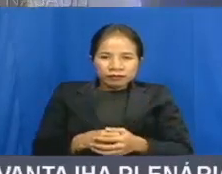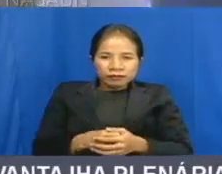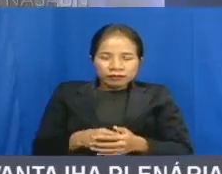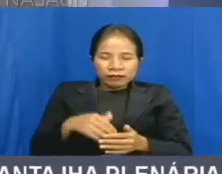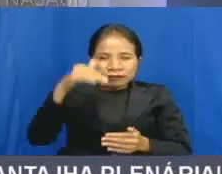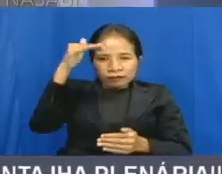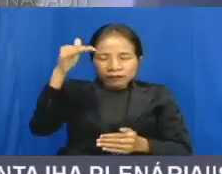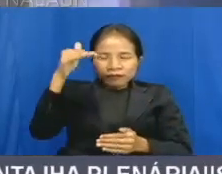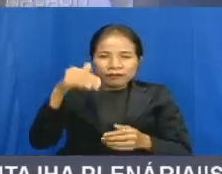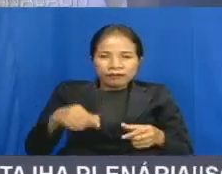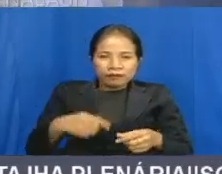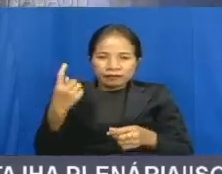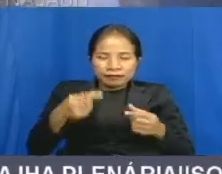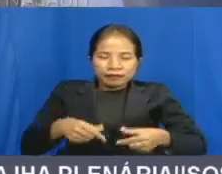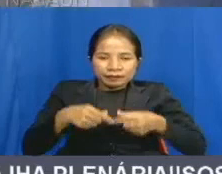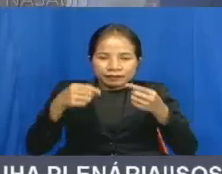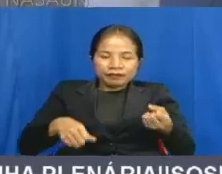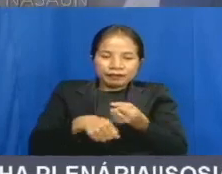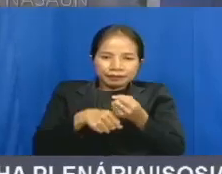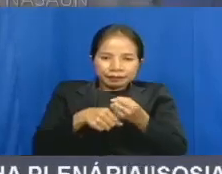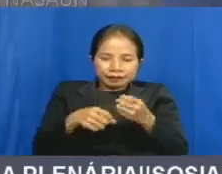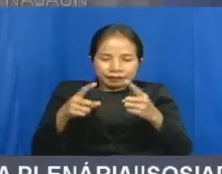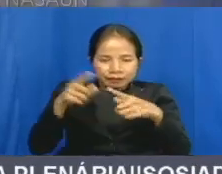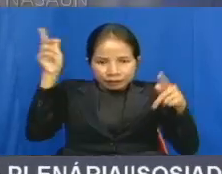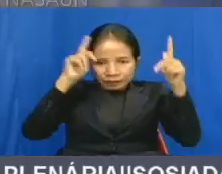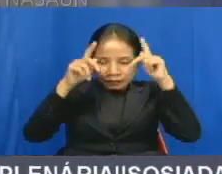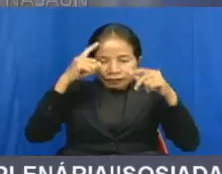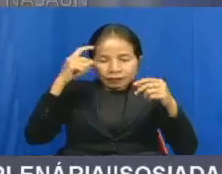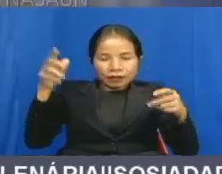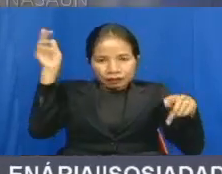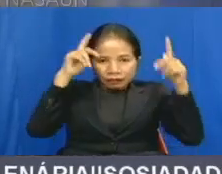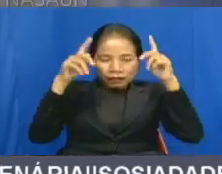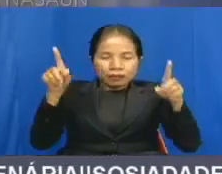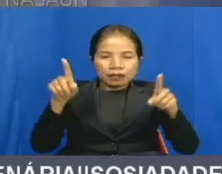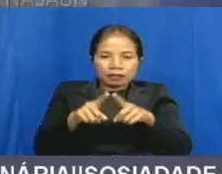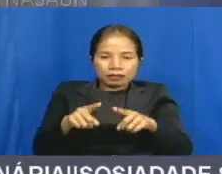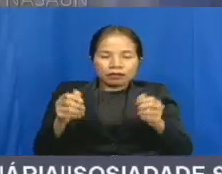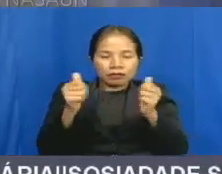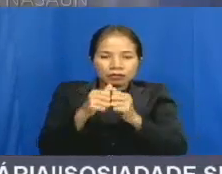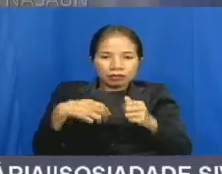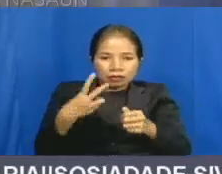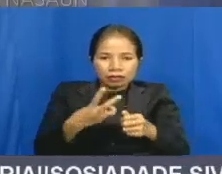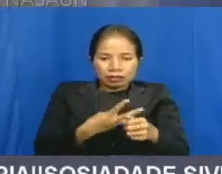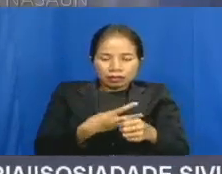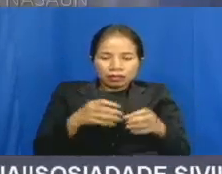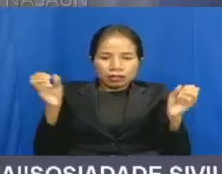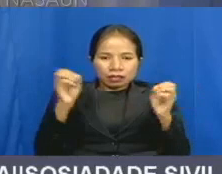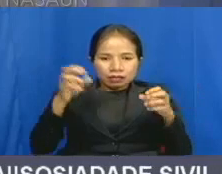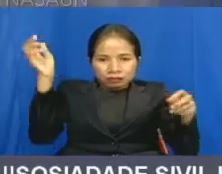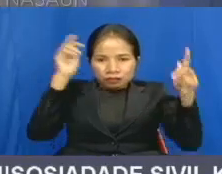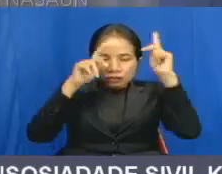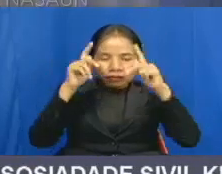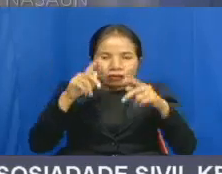né sempre foi apoio máximo ba assunto ida né também assunto ida né ligado ao itaninian lá hoje